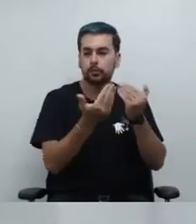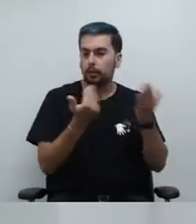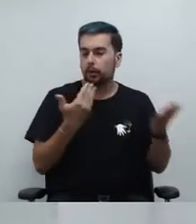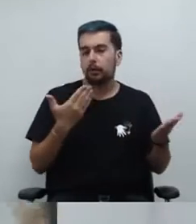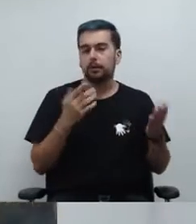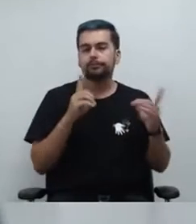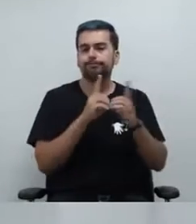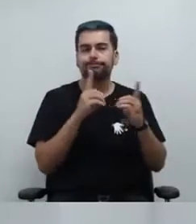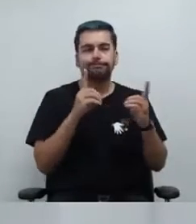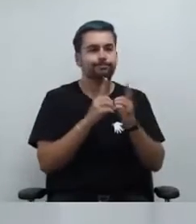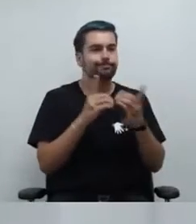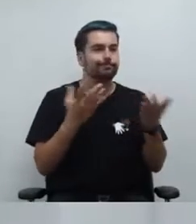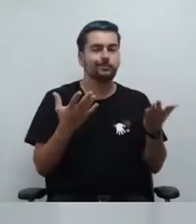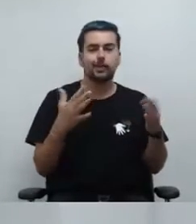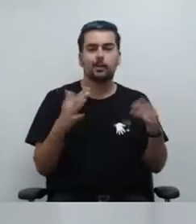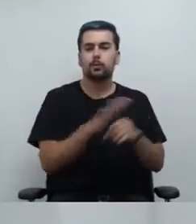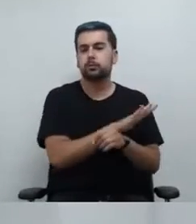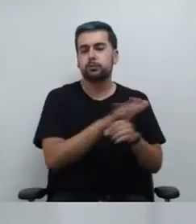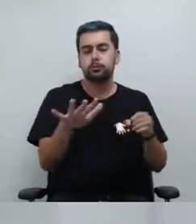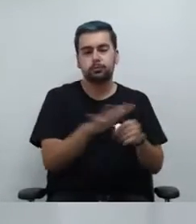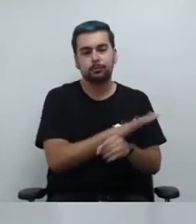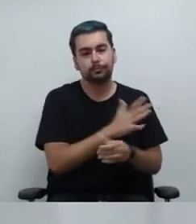atendimento está superlotado,